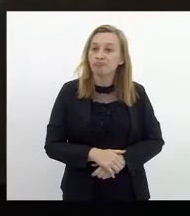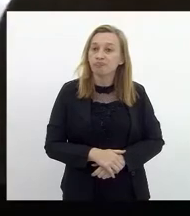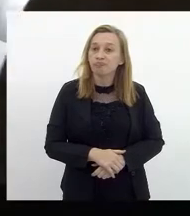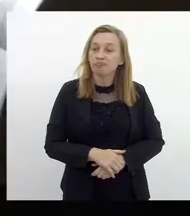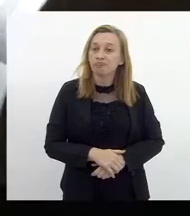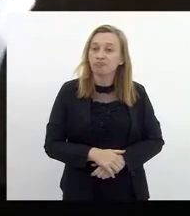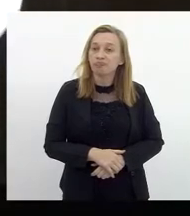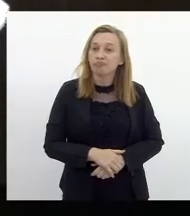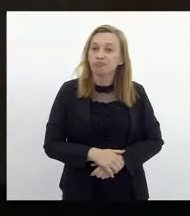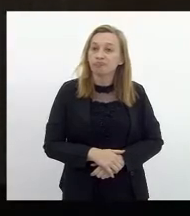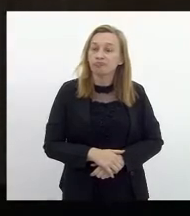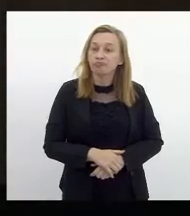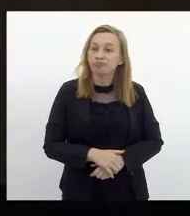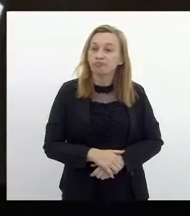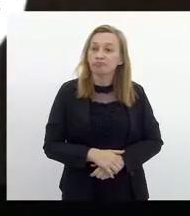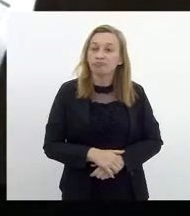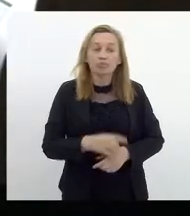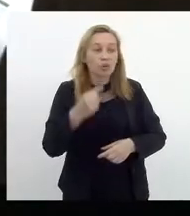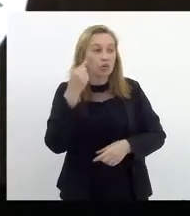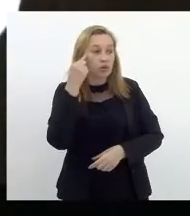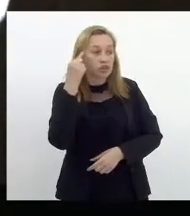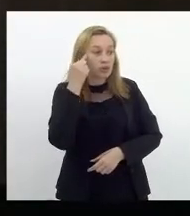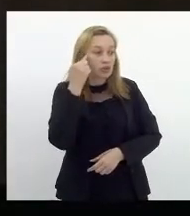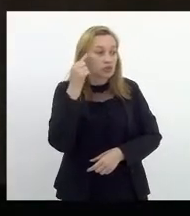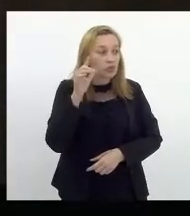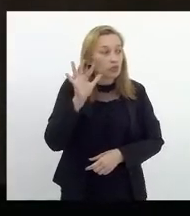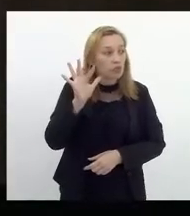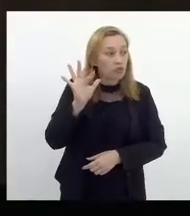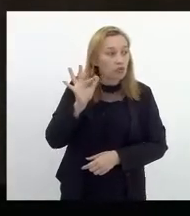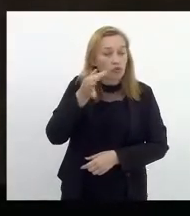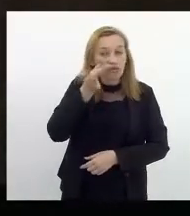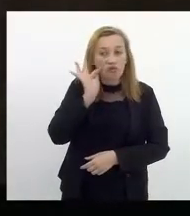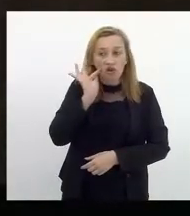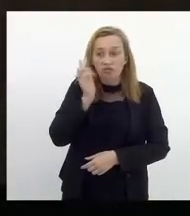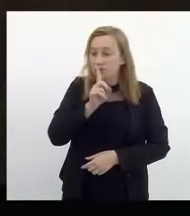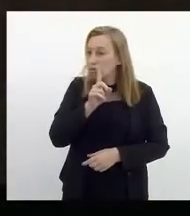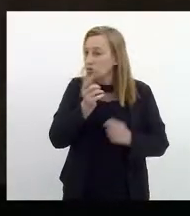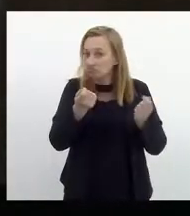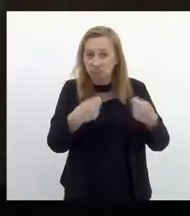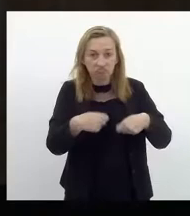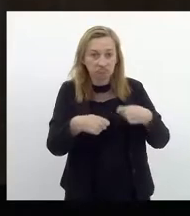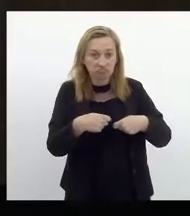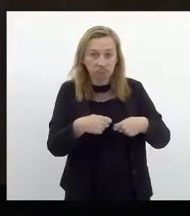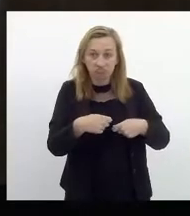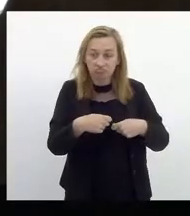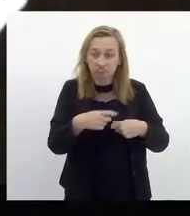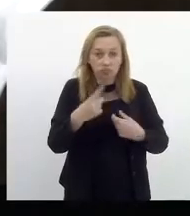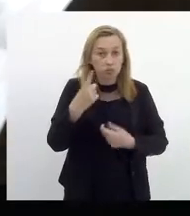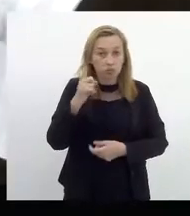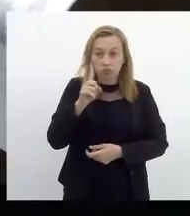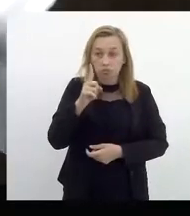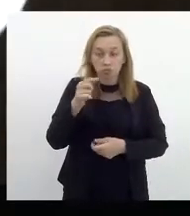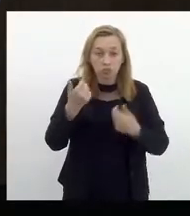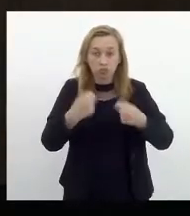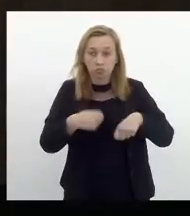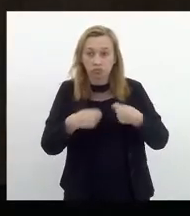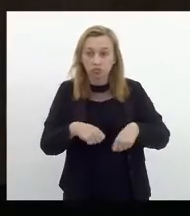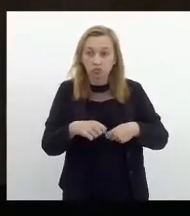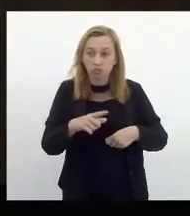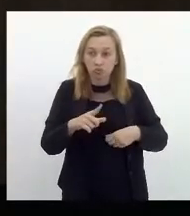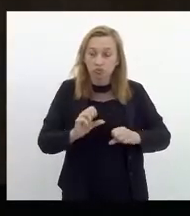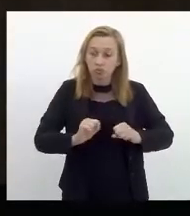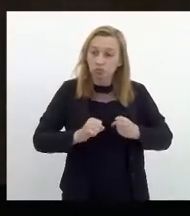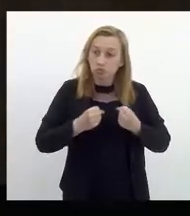que nos permite fazer uma reflexão, Flávio, que não é necessário, eu vou repetir, não é necessário que haja um